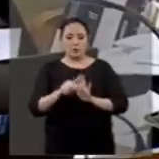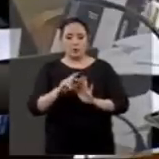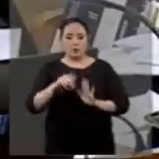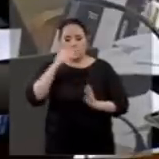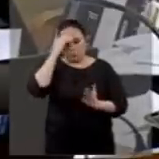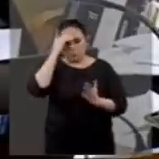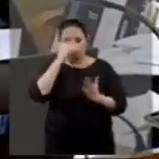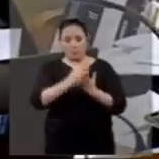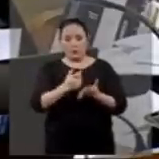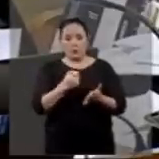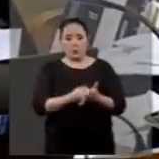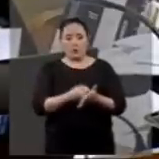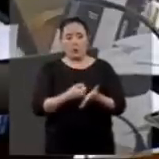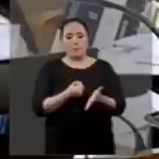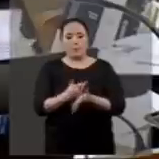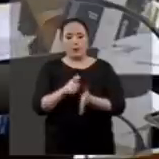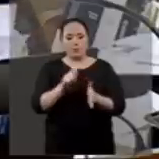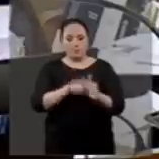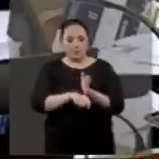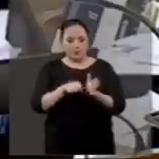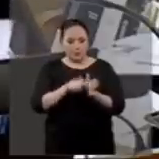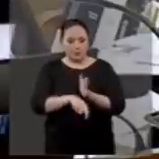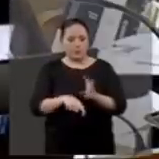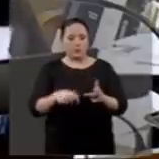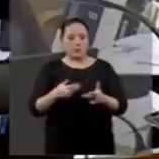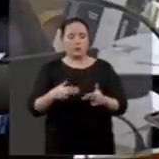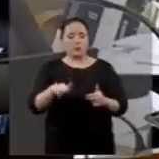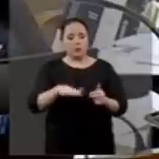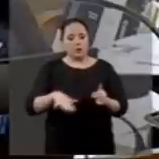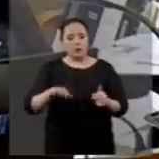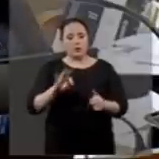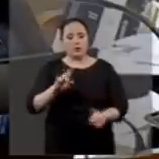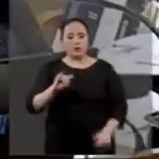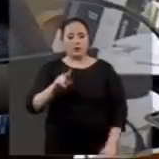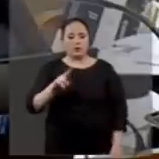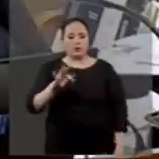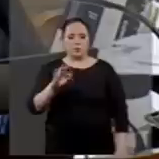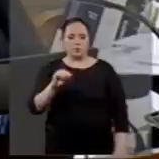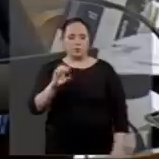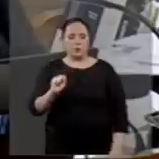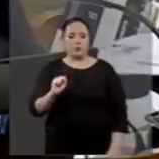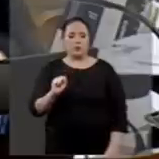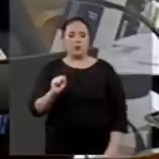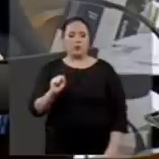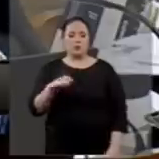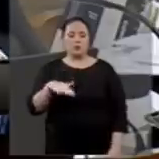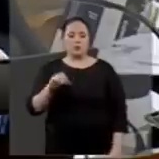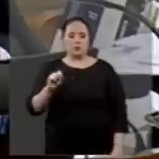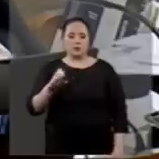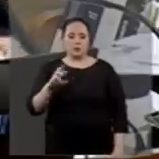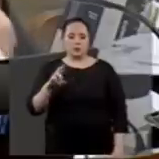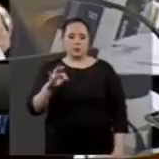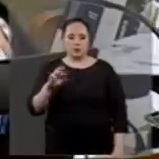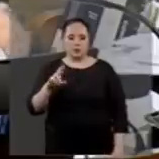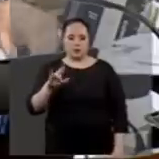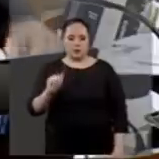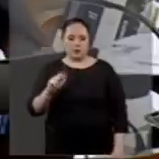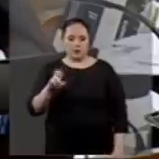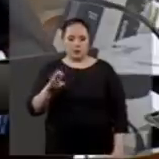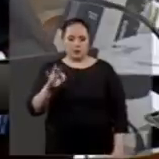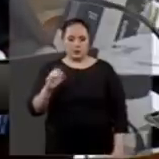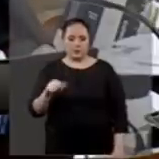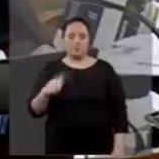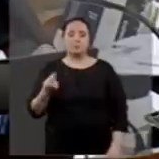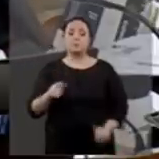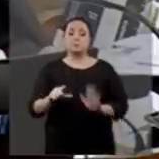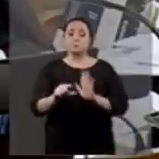cumprimento de obrigação tributária principal ou acessória relativa a tributo ou contribuição administrada pela Secretaria da Receita Federal. E o